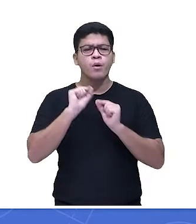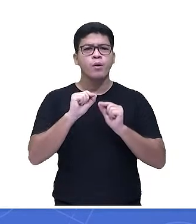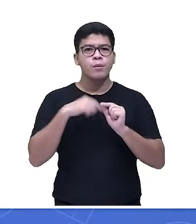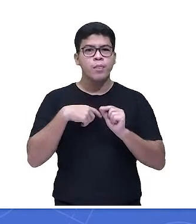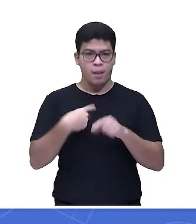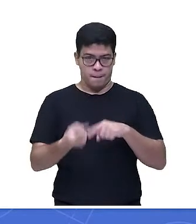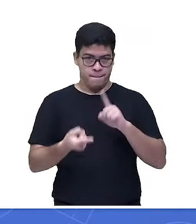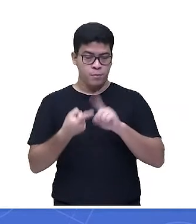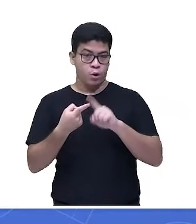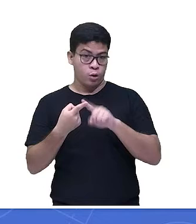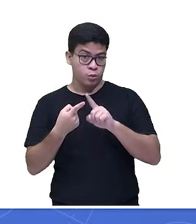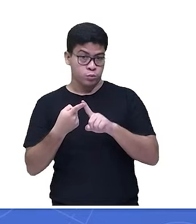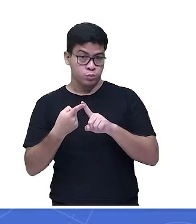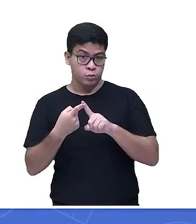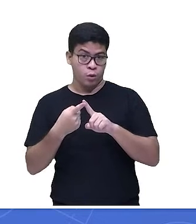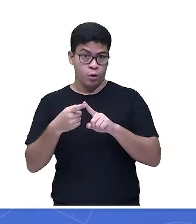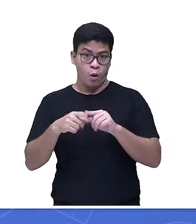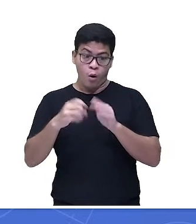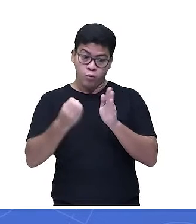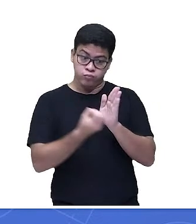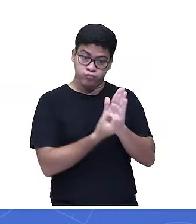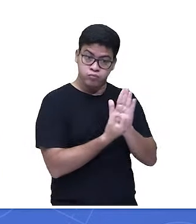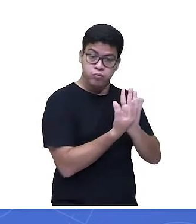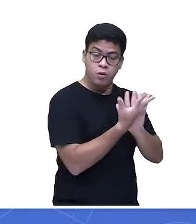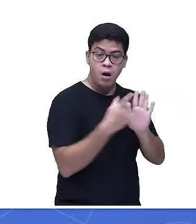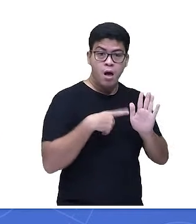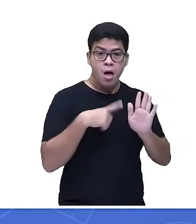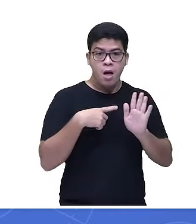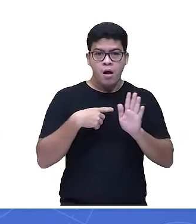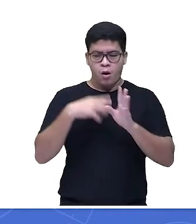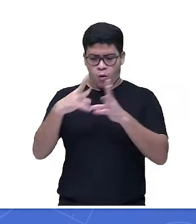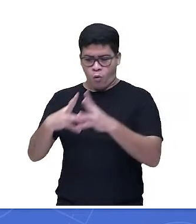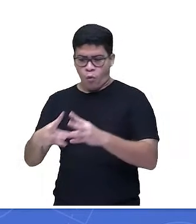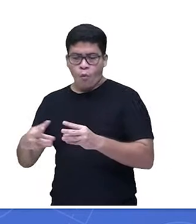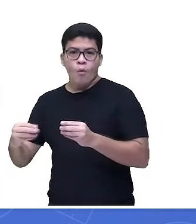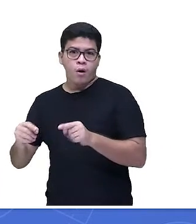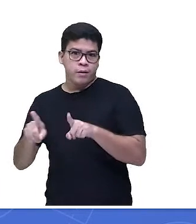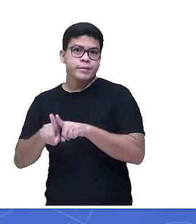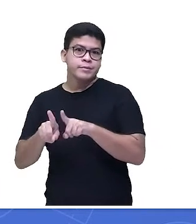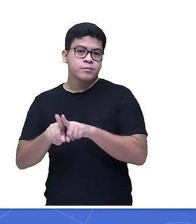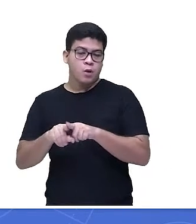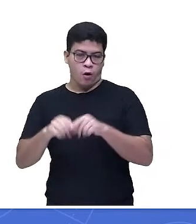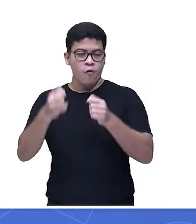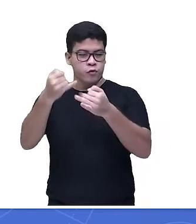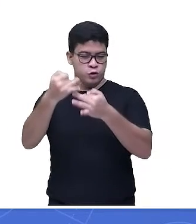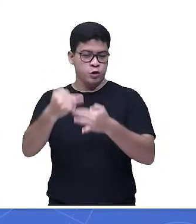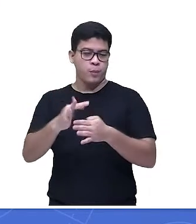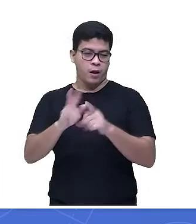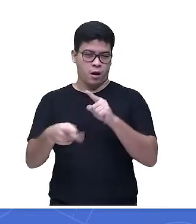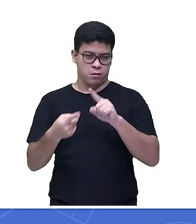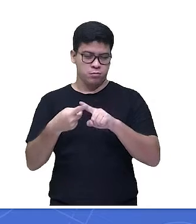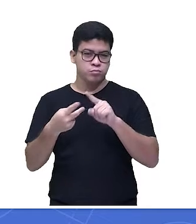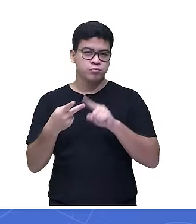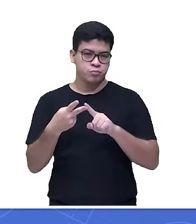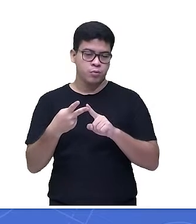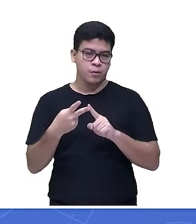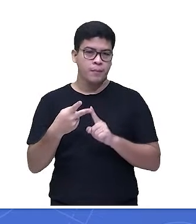dois tipos, mistura homogênea e mistura heterogênea. Vamos conhecer a mistura